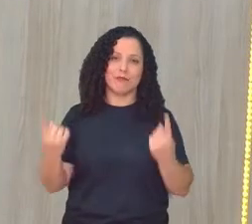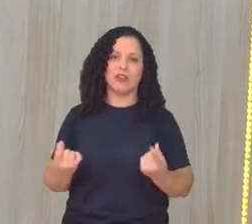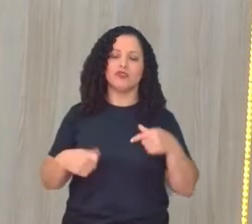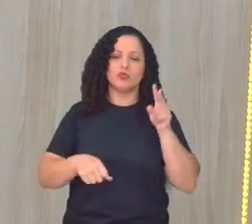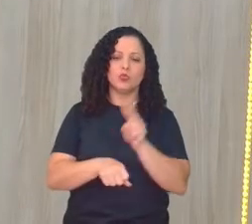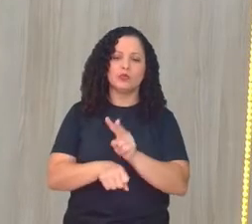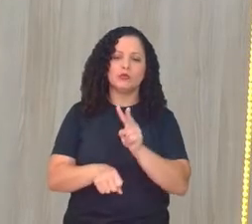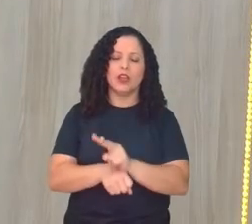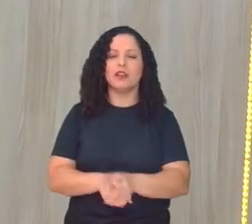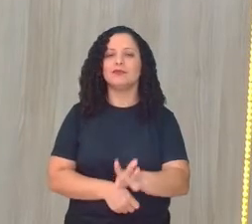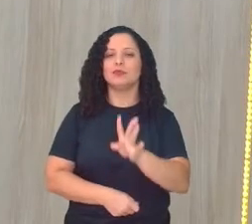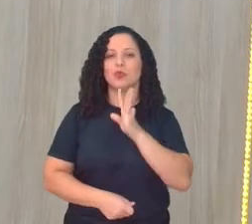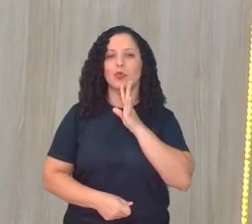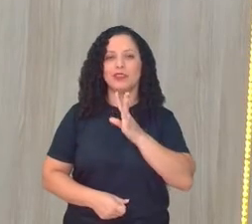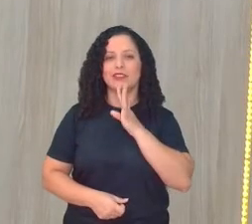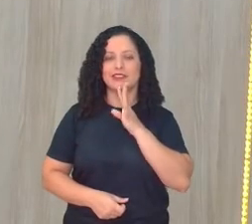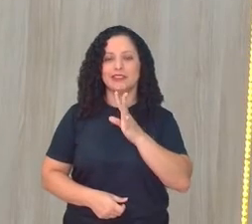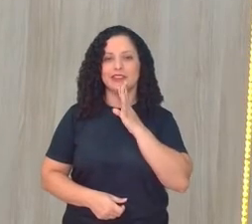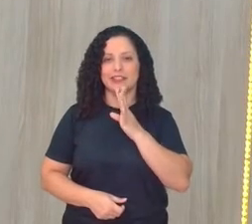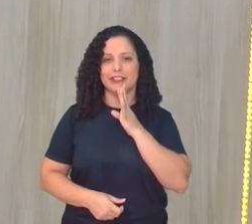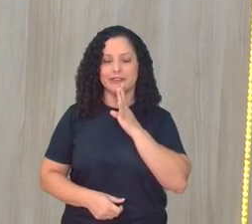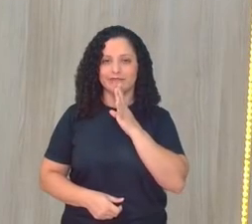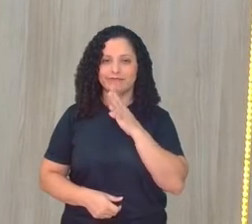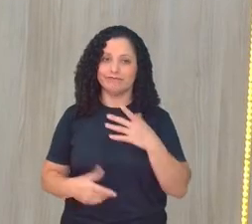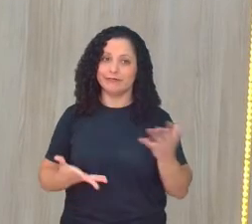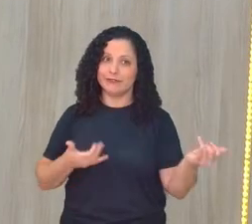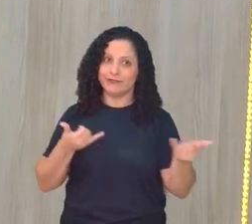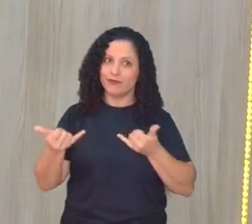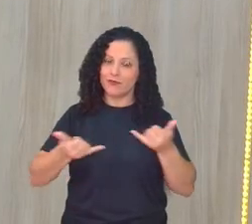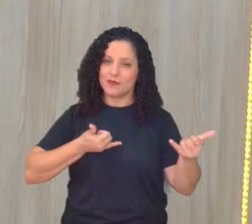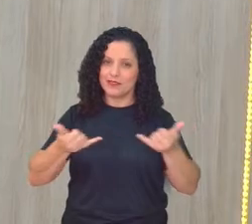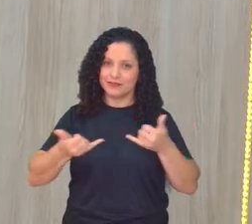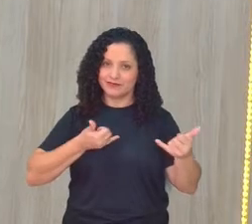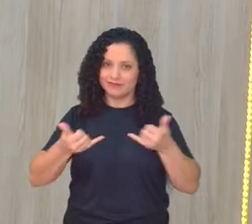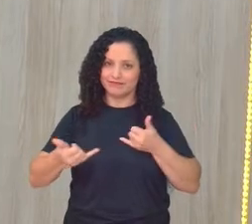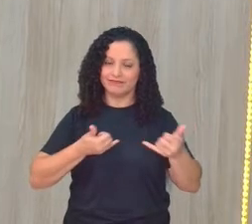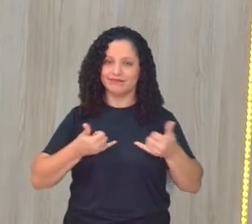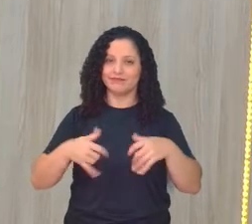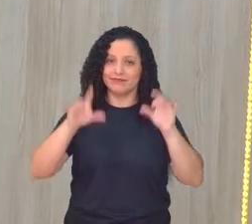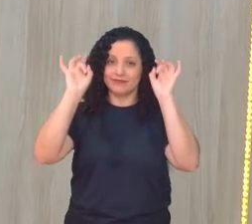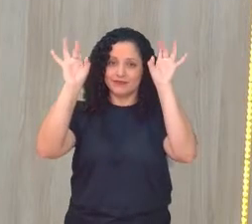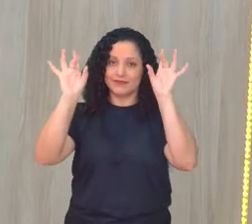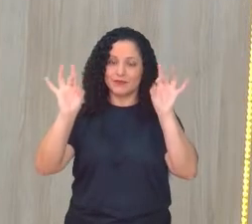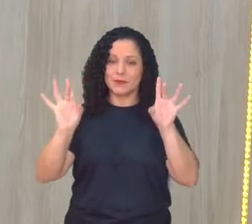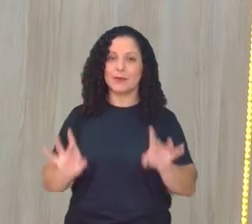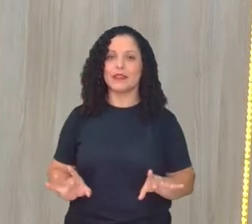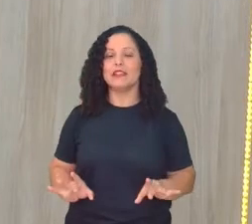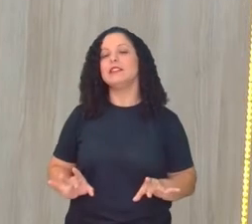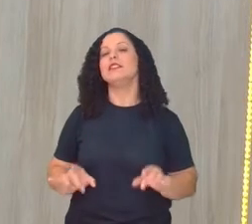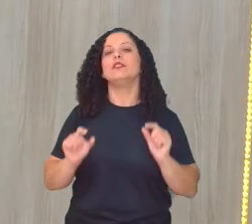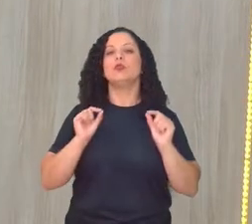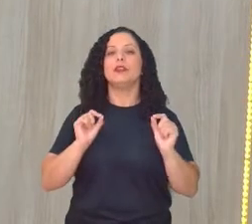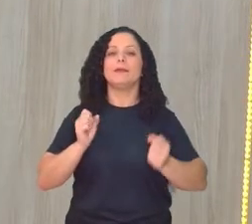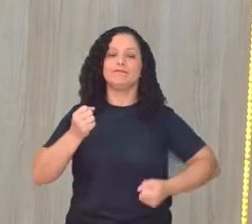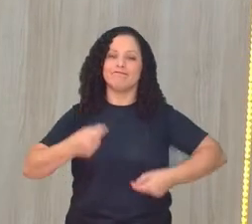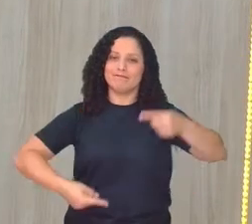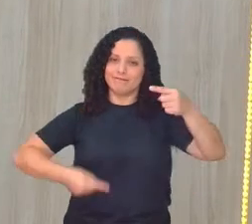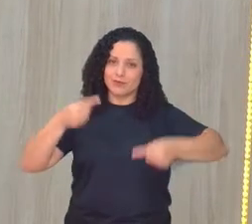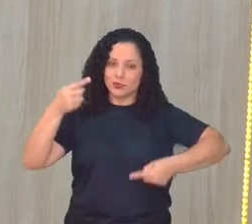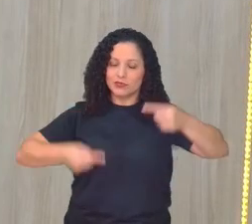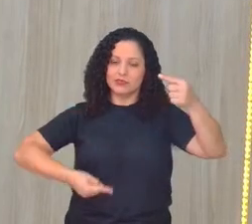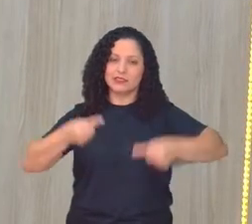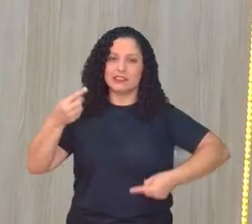se informar, Com a gente certeza. passar informação e, principalmente, né, através da atuação política,